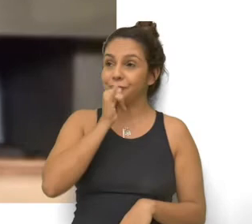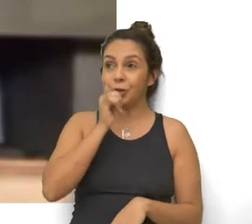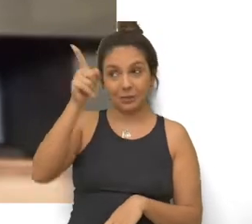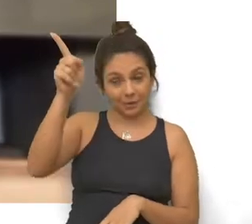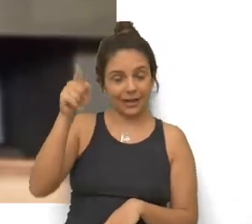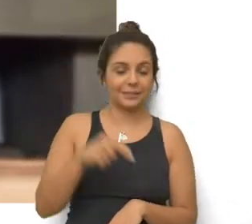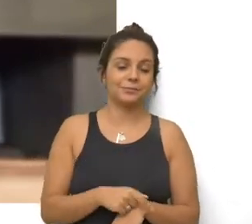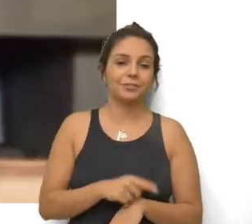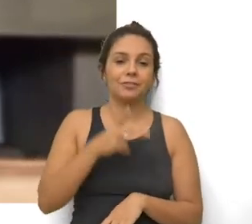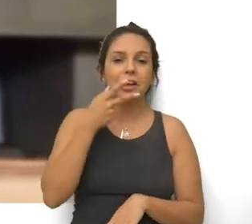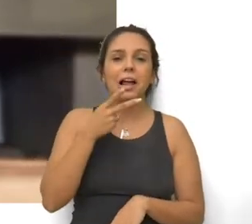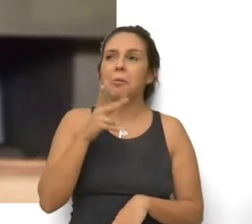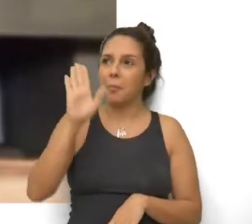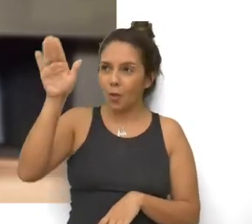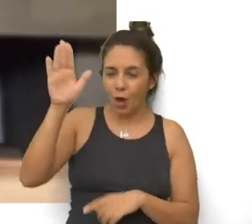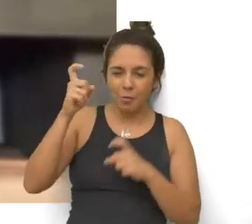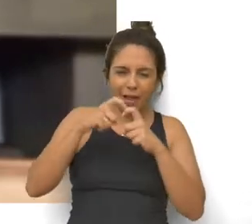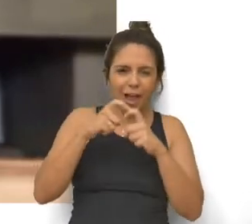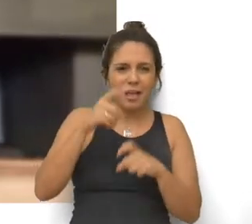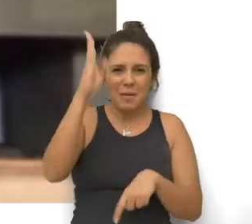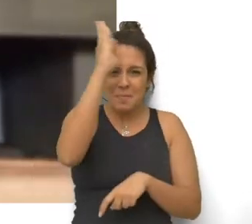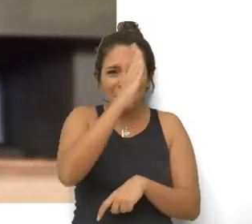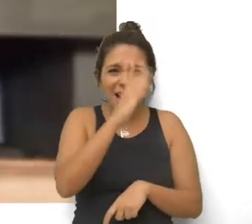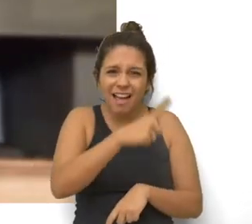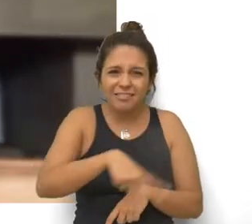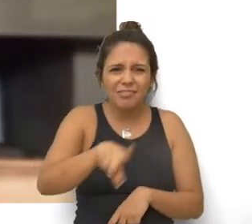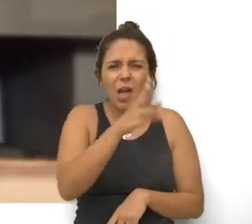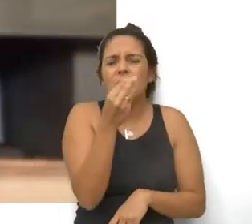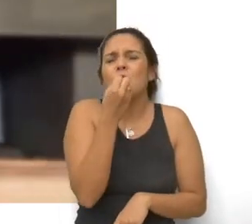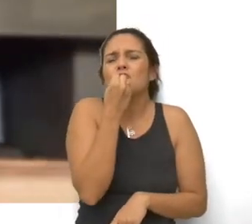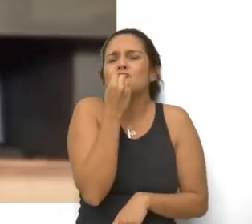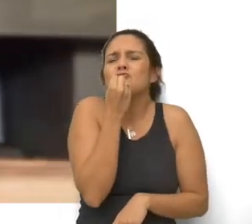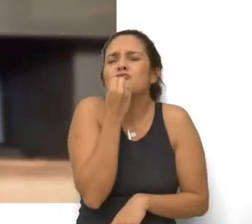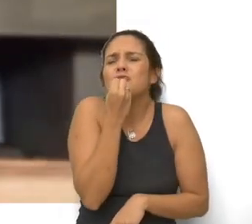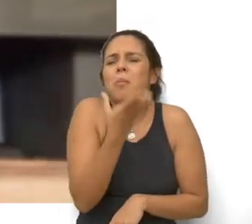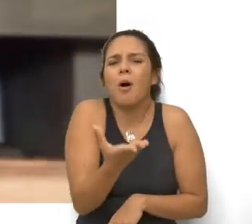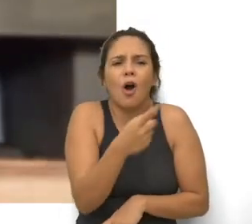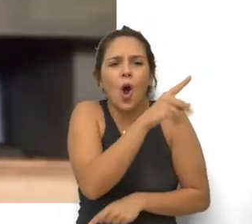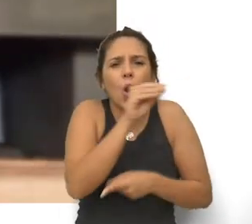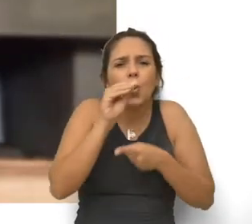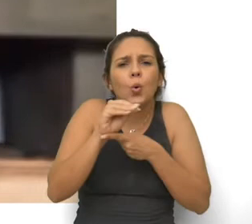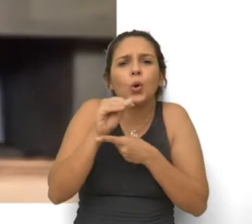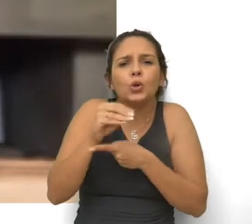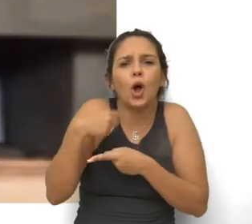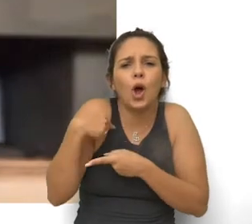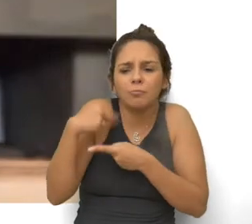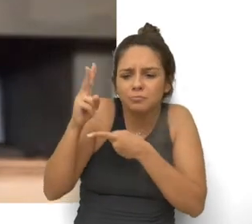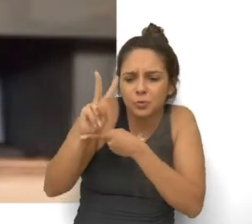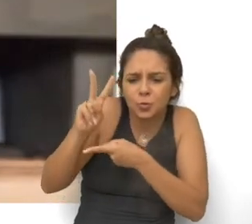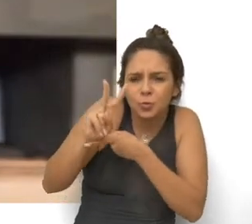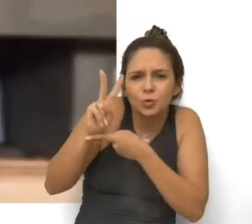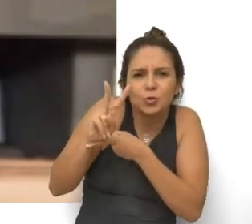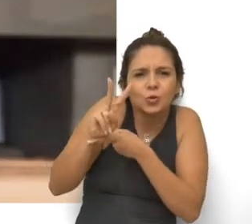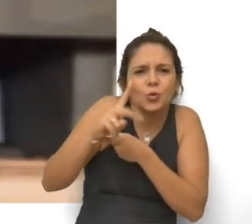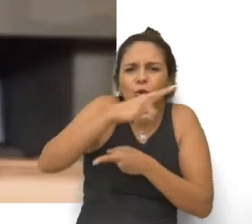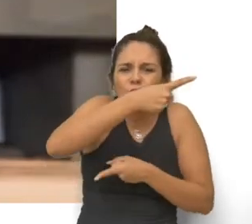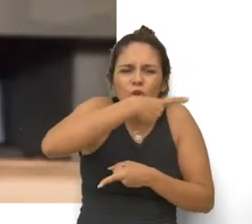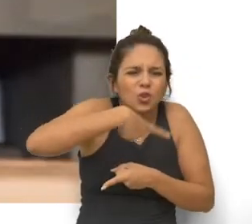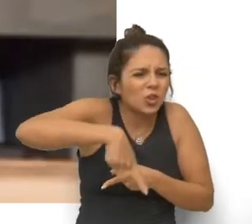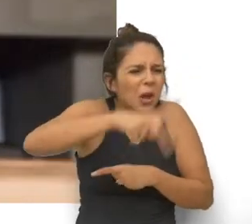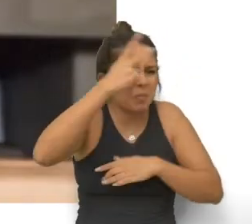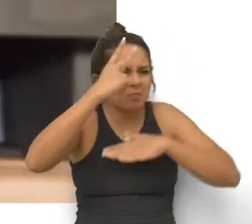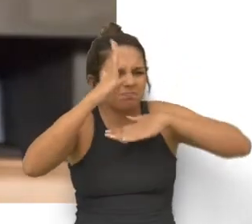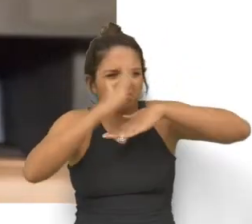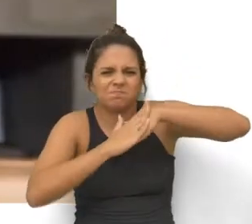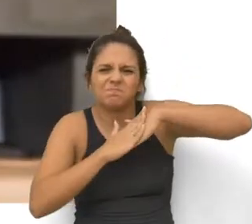bons. Eles cuidaram de mim com tanto carinho. Todo